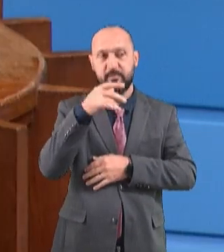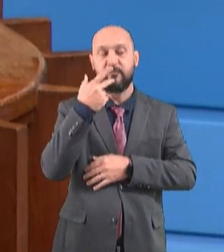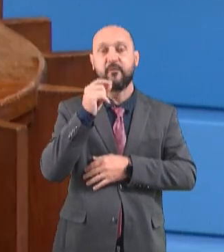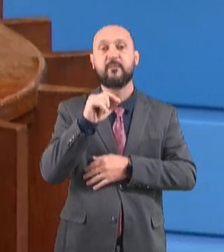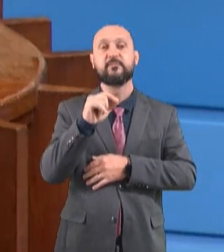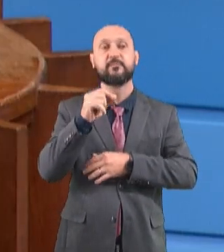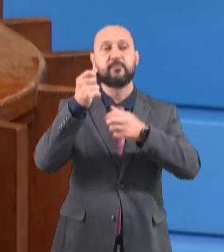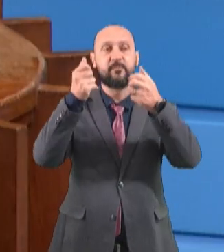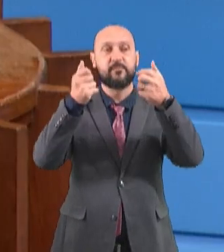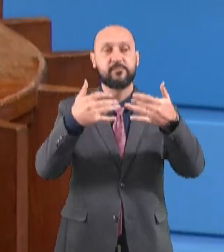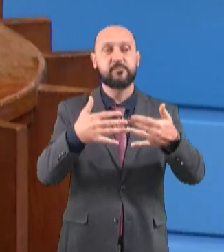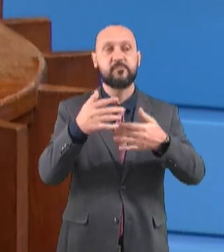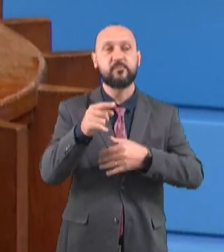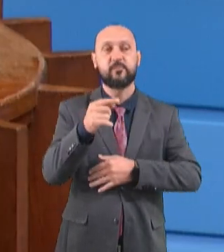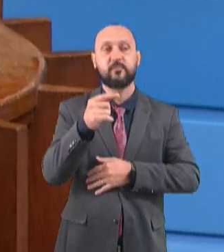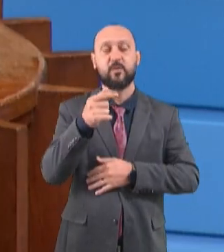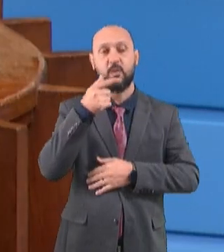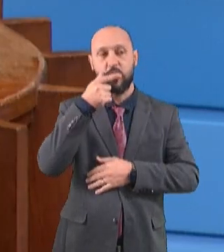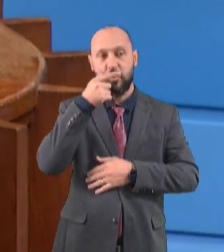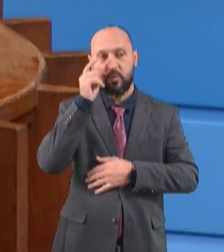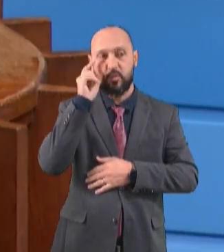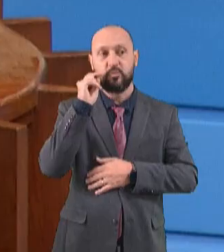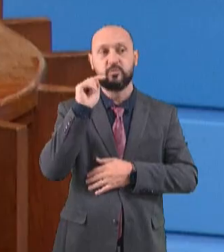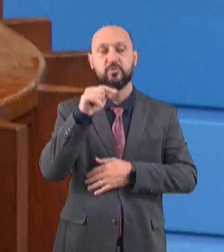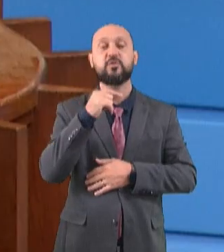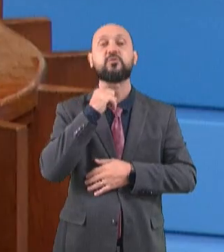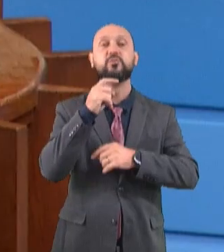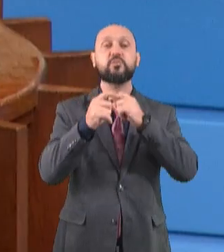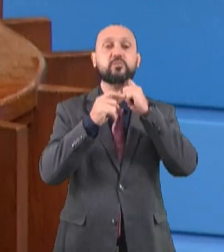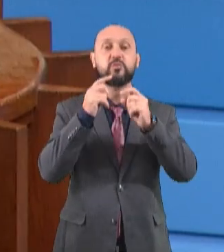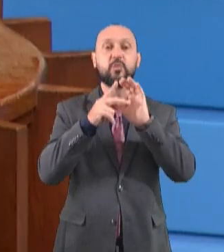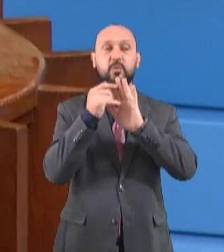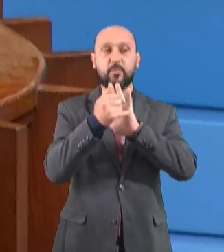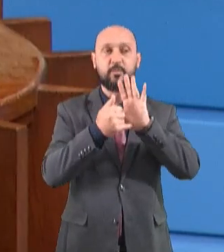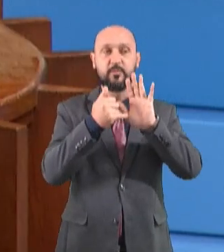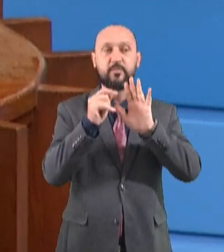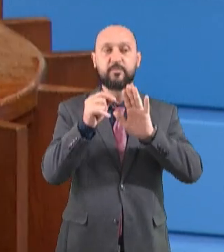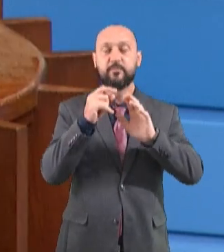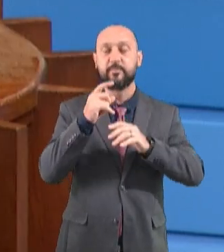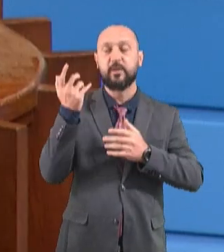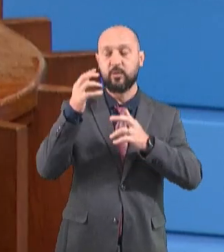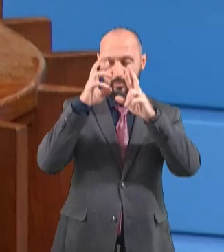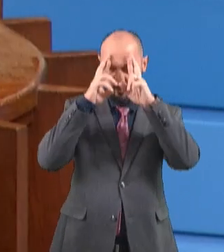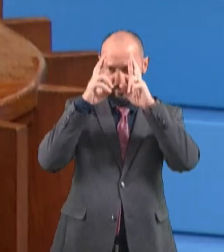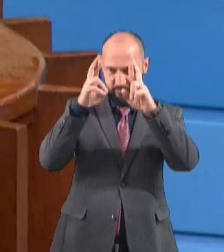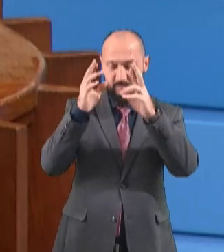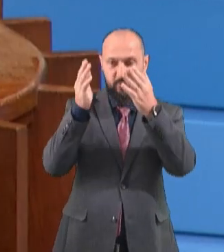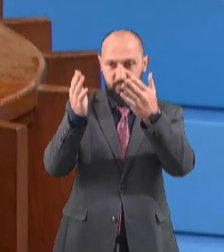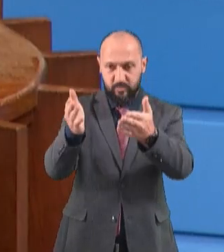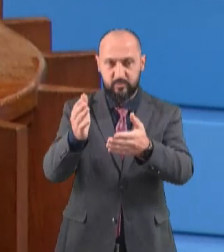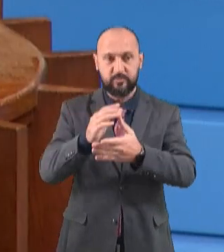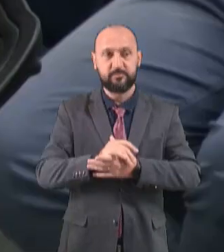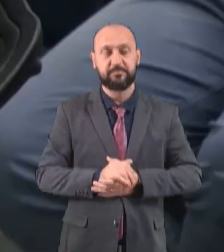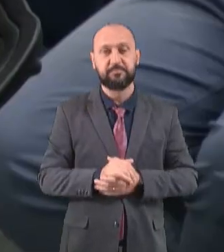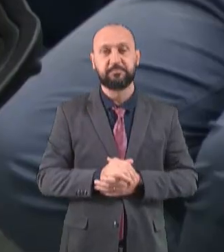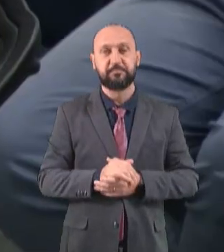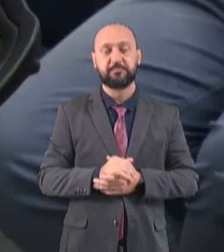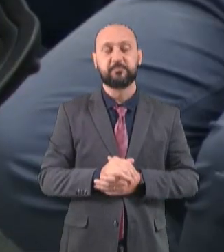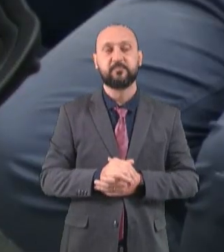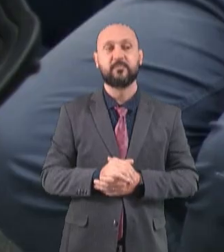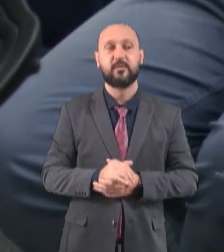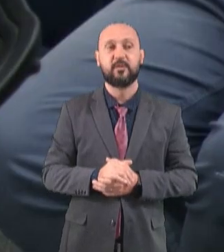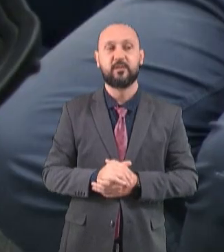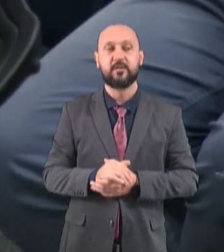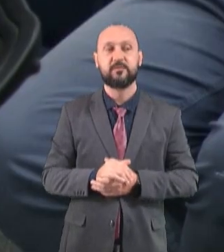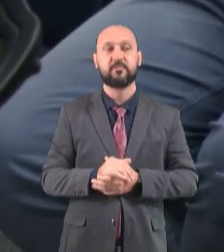faço questão de esclarecer ao senhor, que ontem tinha dúvida sobre o projeto, até pelo respeito que tenho a Vossa Excelência.